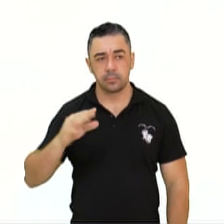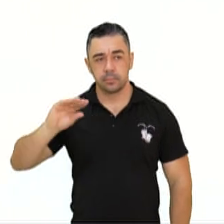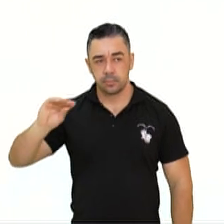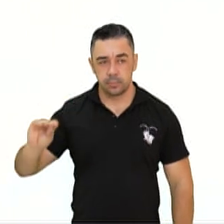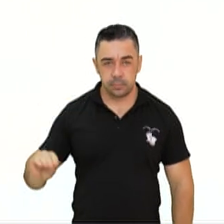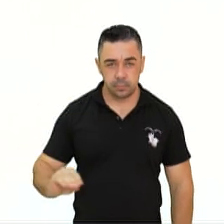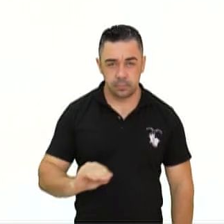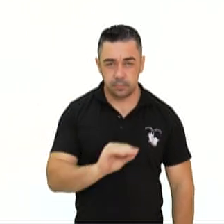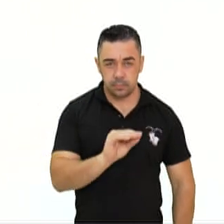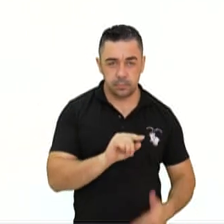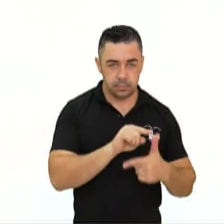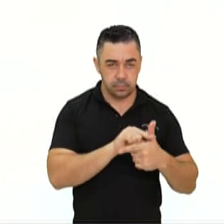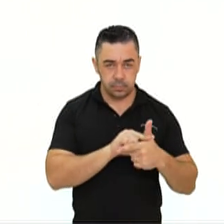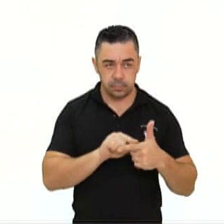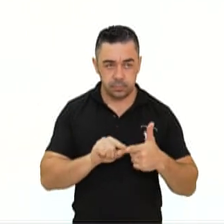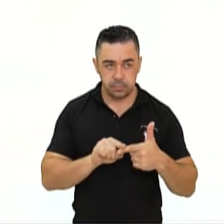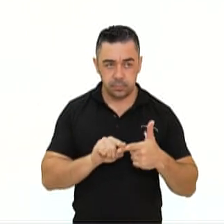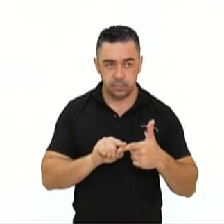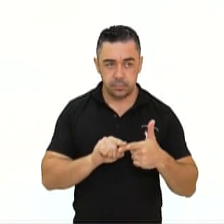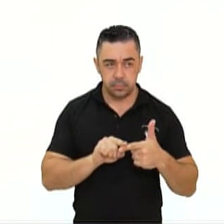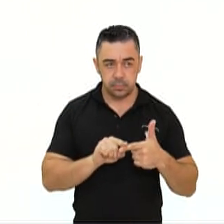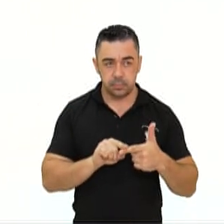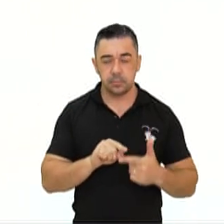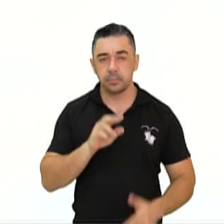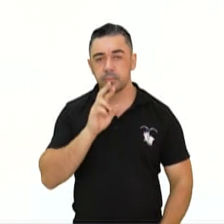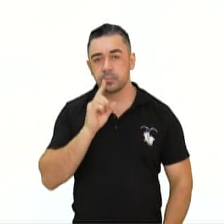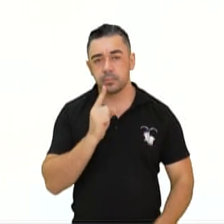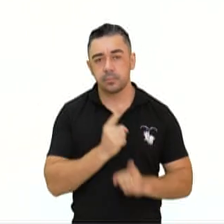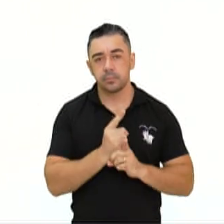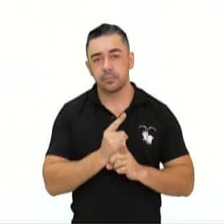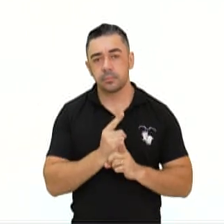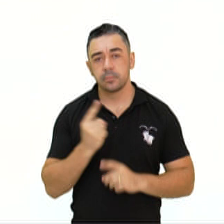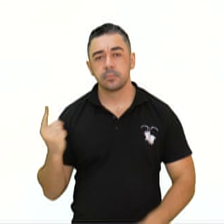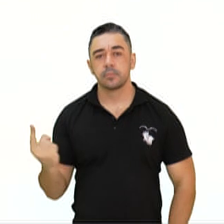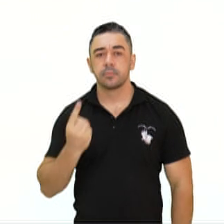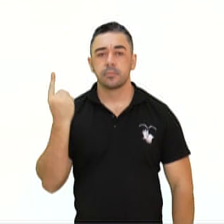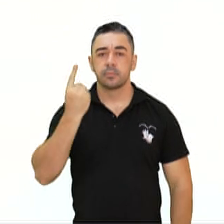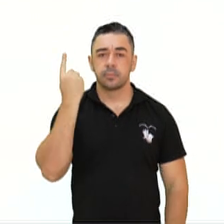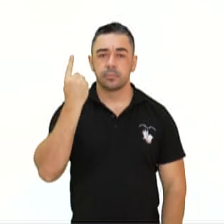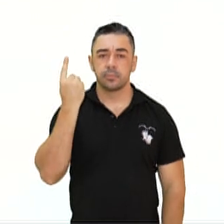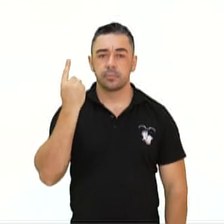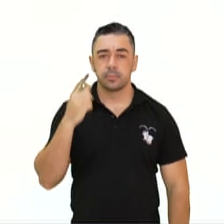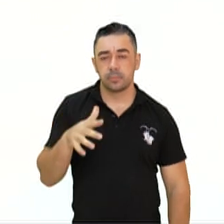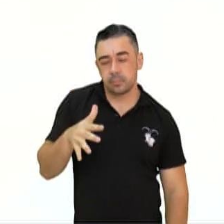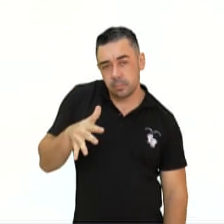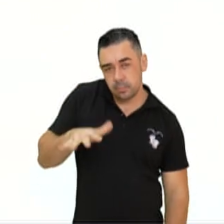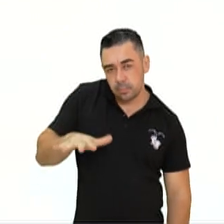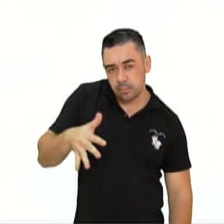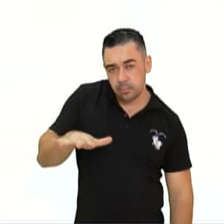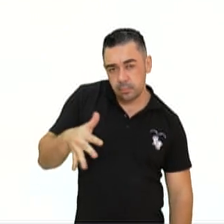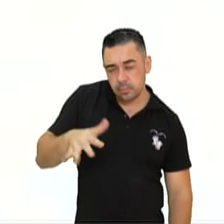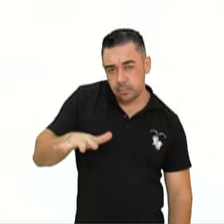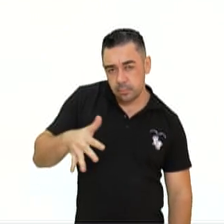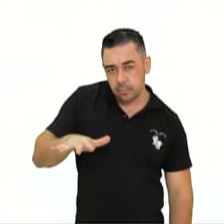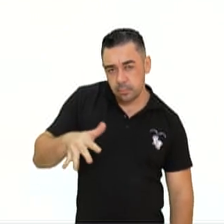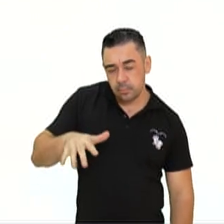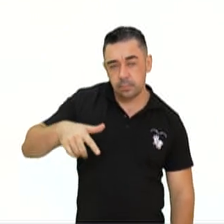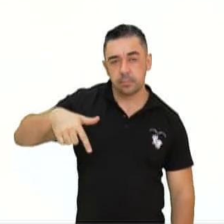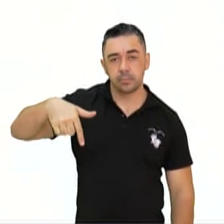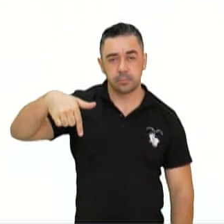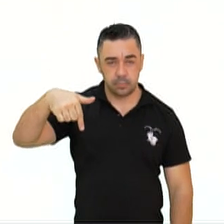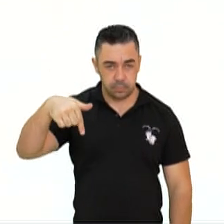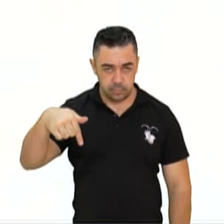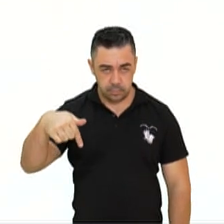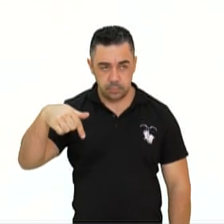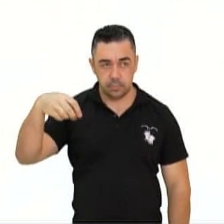passa dividindo no primeiro. Dividindo, então, eu tenho aqui que a altura desse cilindro que contém somente